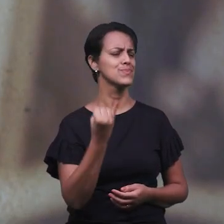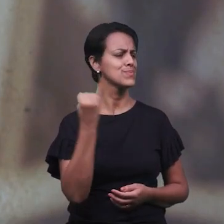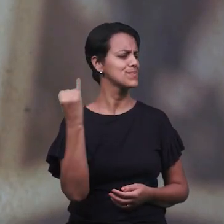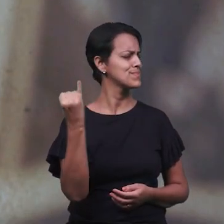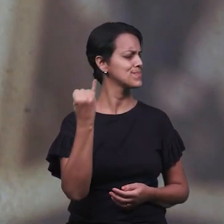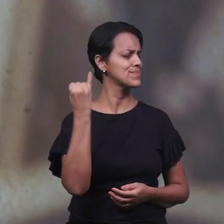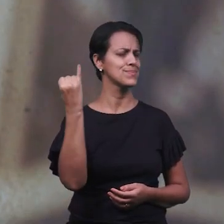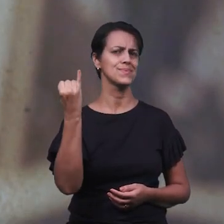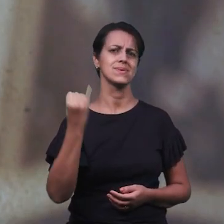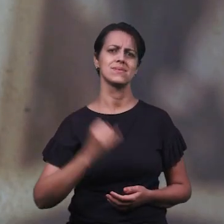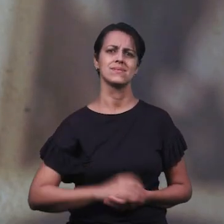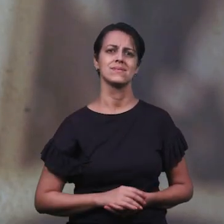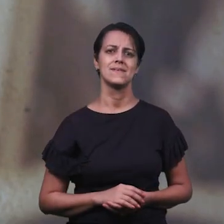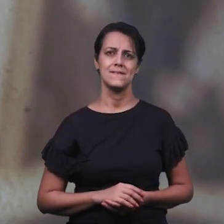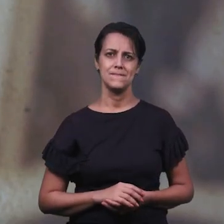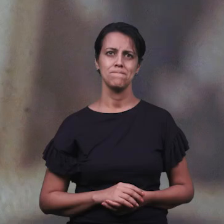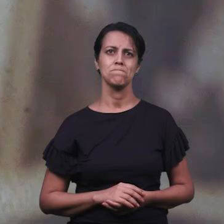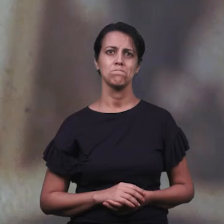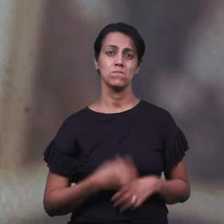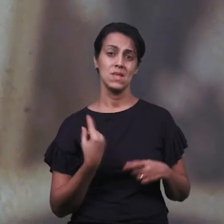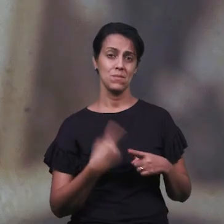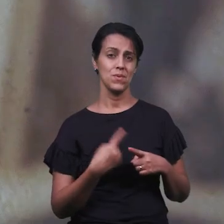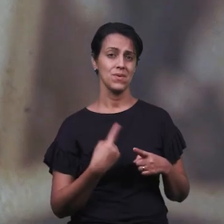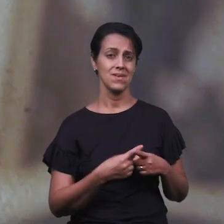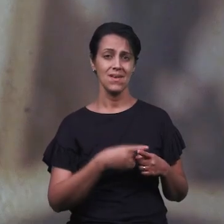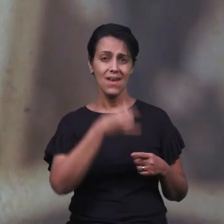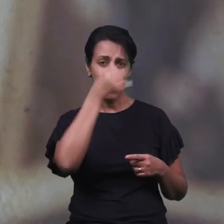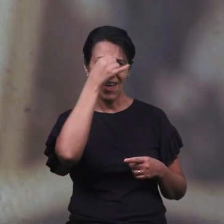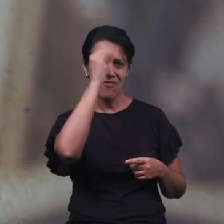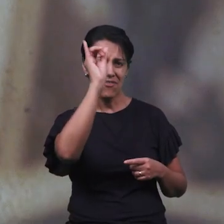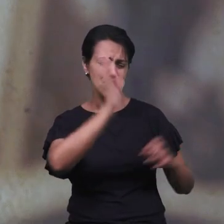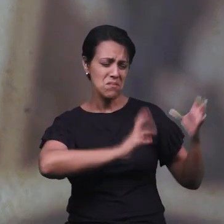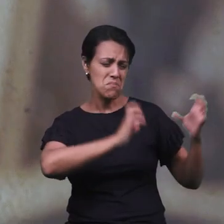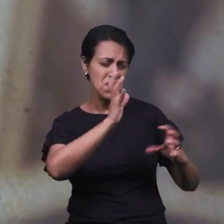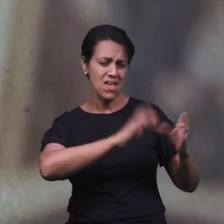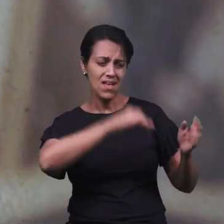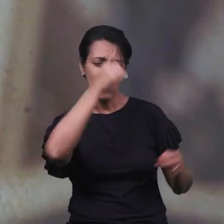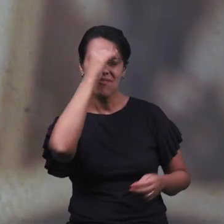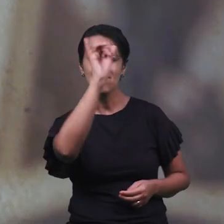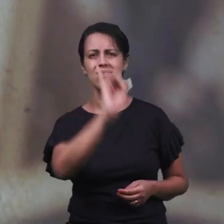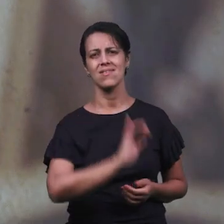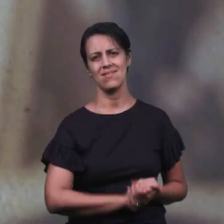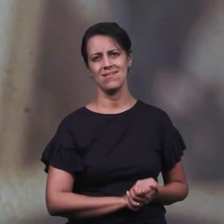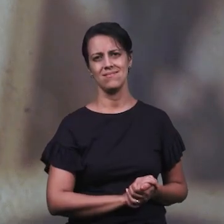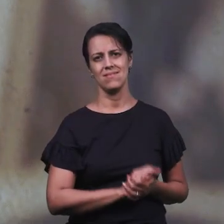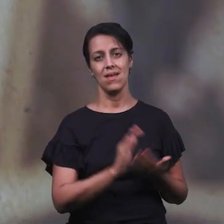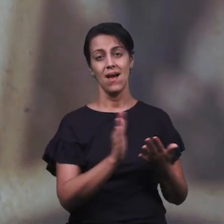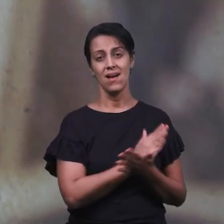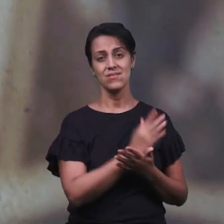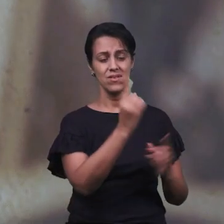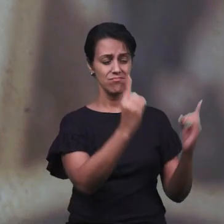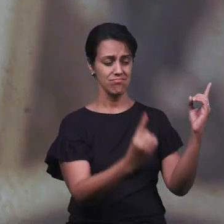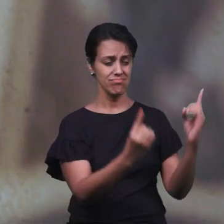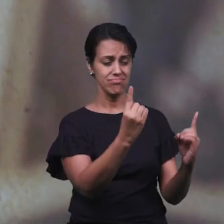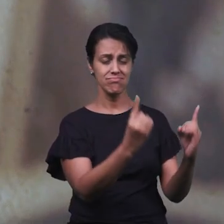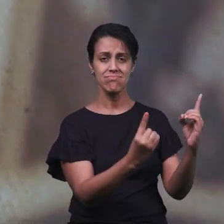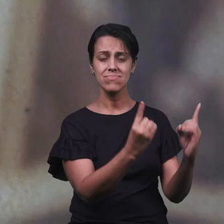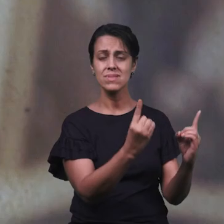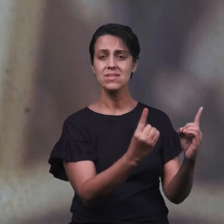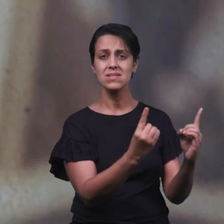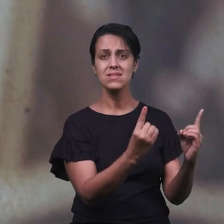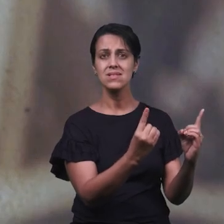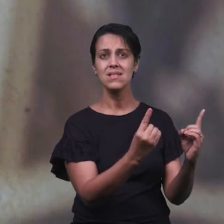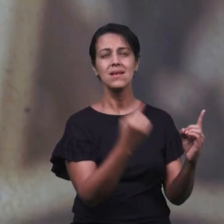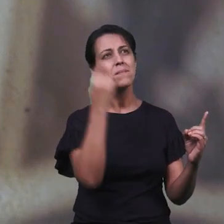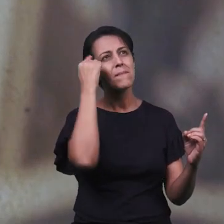muito grande. Isso evita um desgaste assim que às vezes as partes elas não